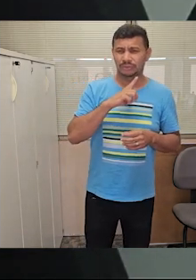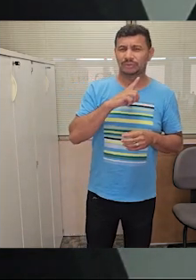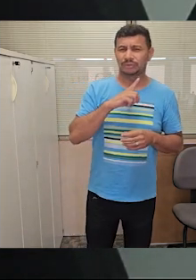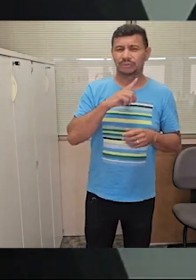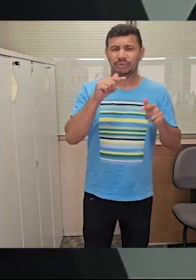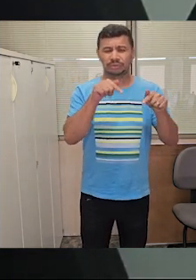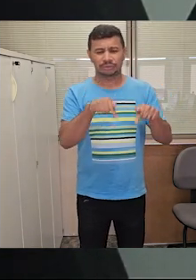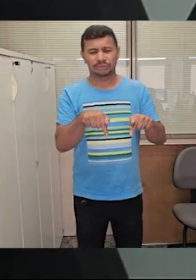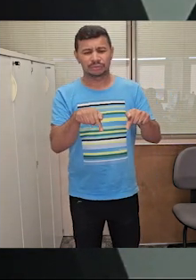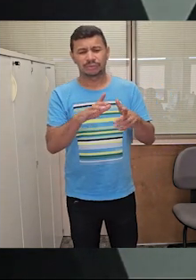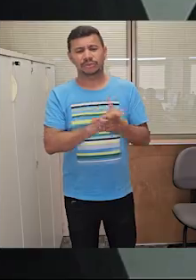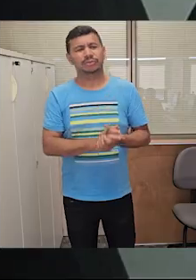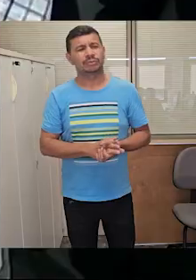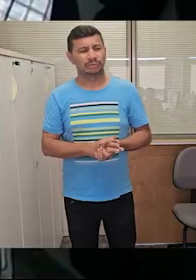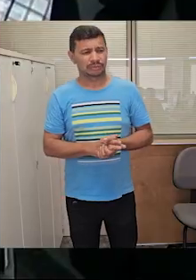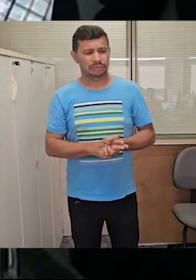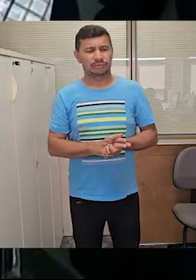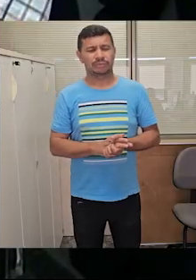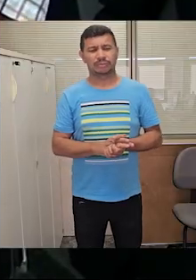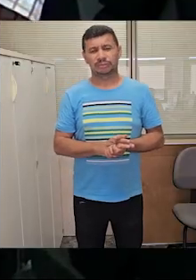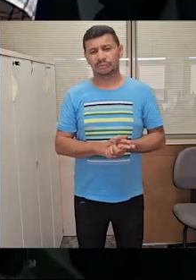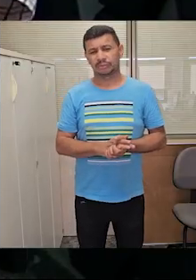ficar aqui muito tempo com a gente.